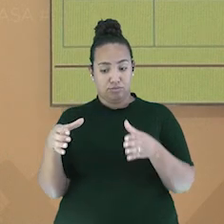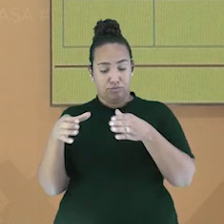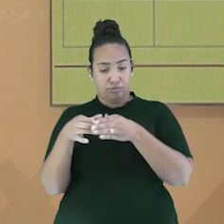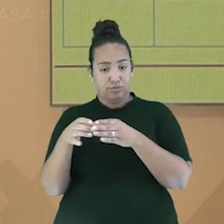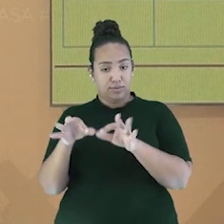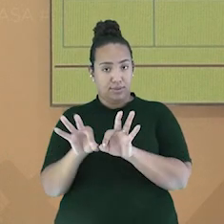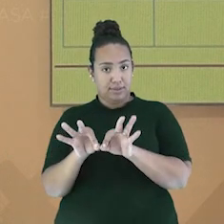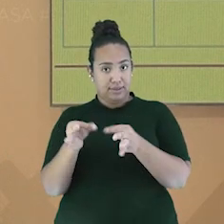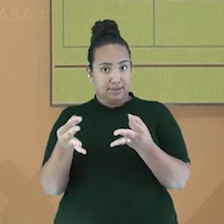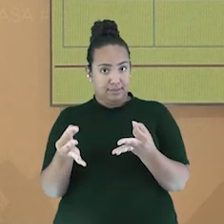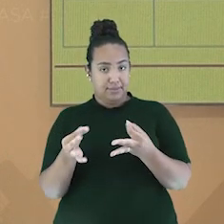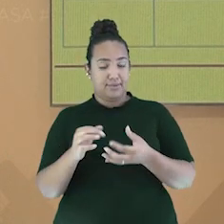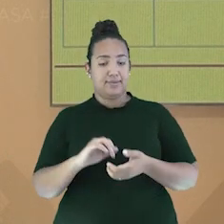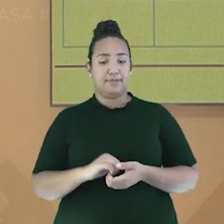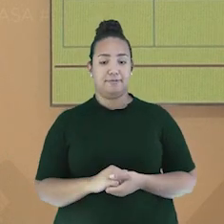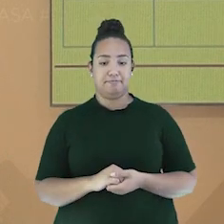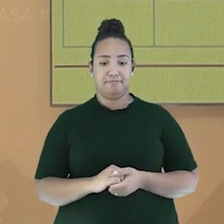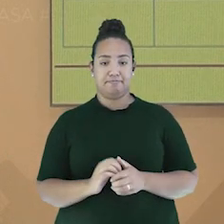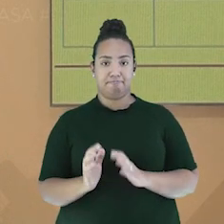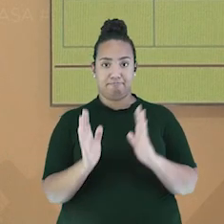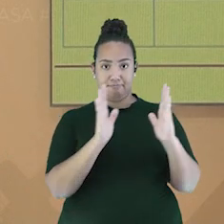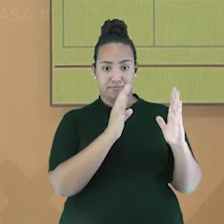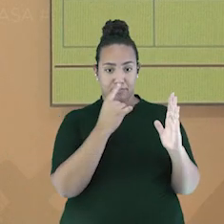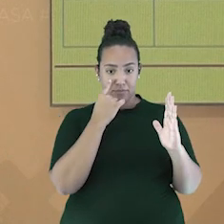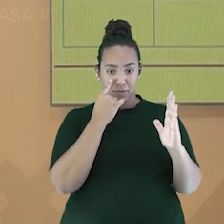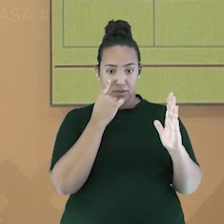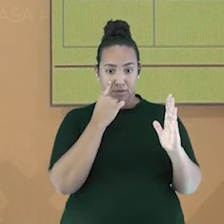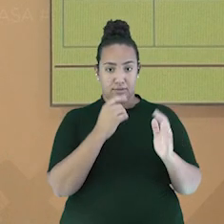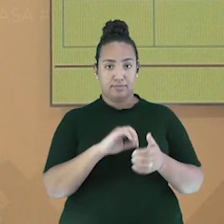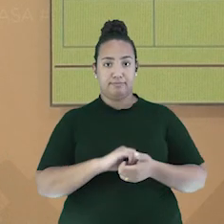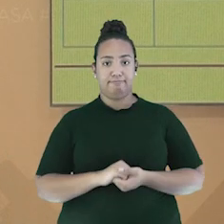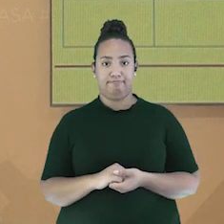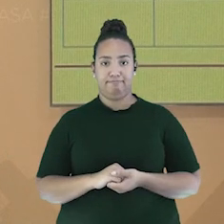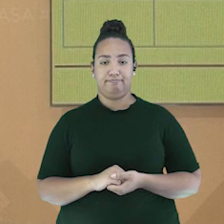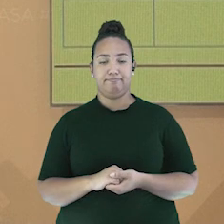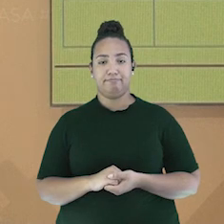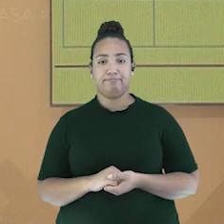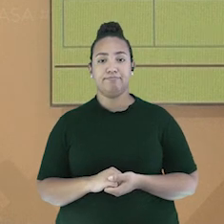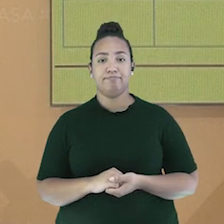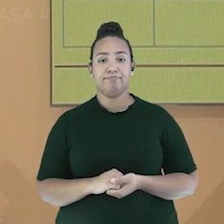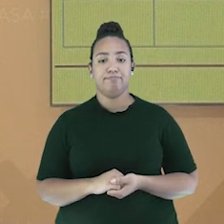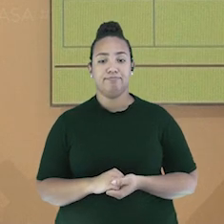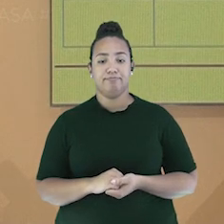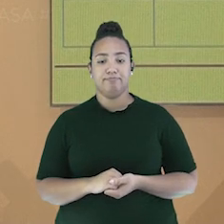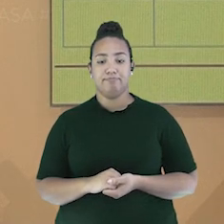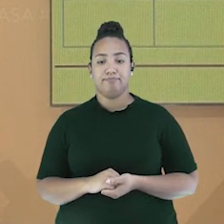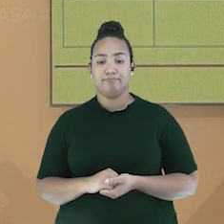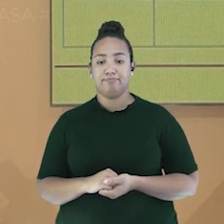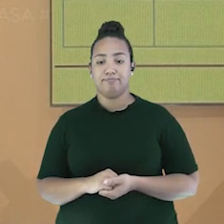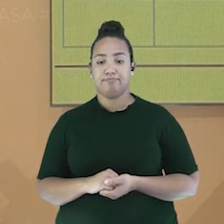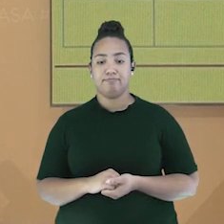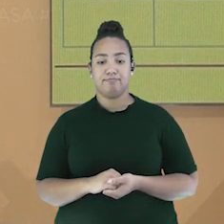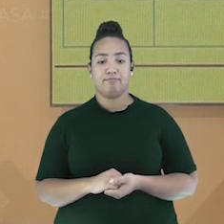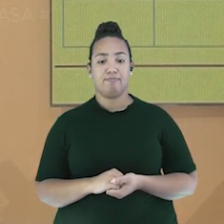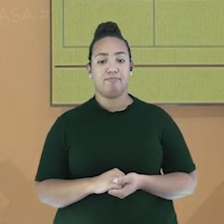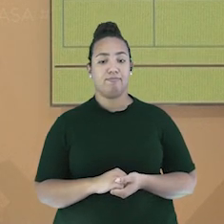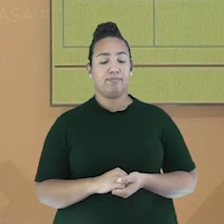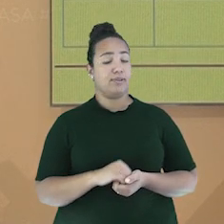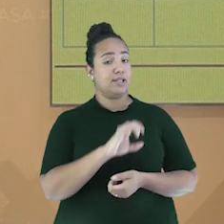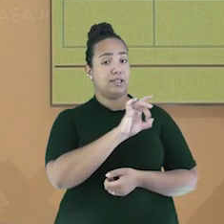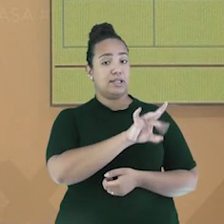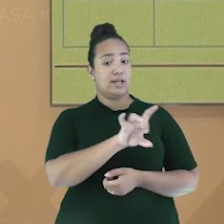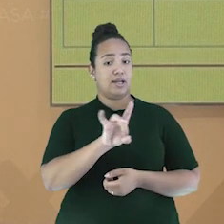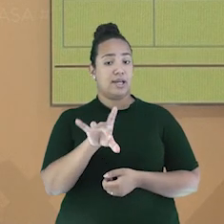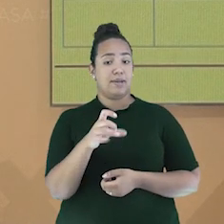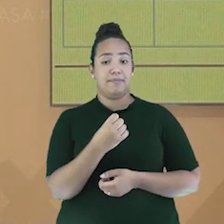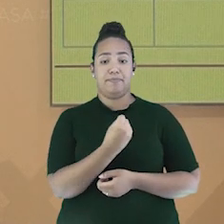simples dessa forma aqui e cada um desses números